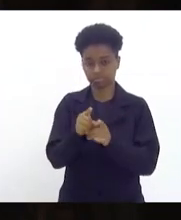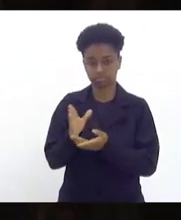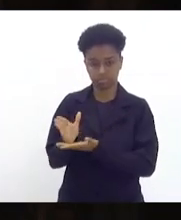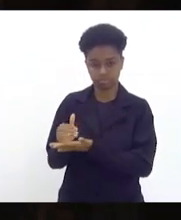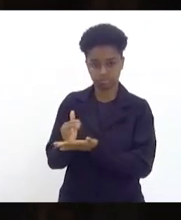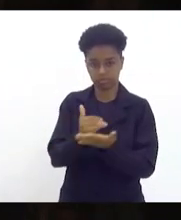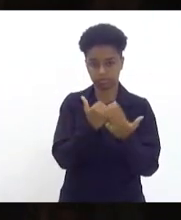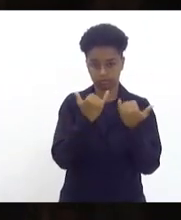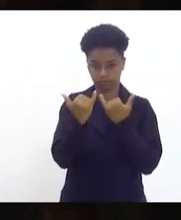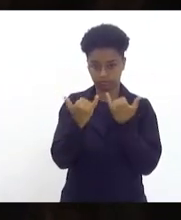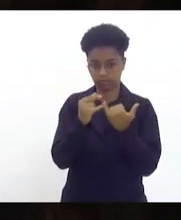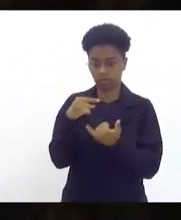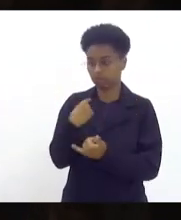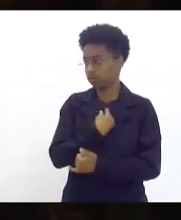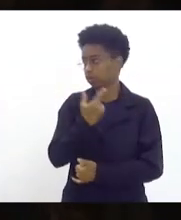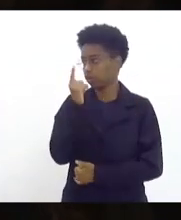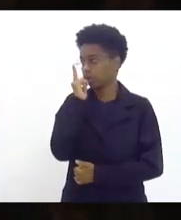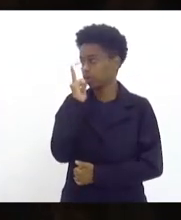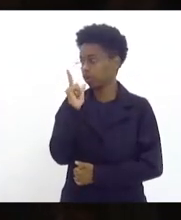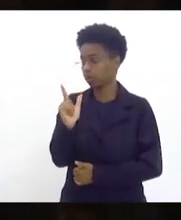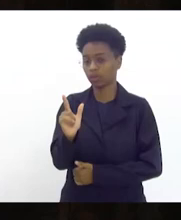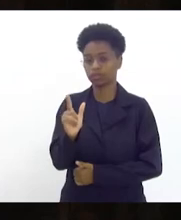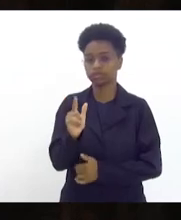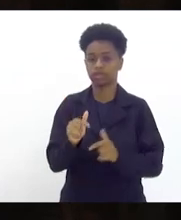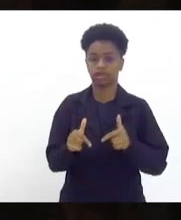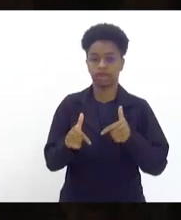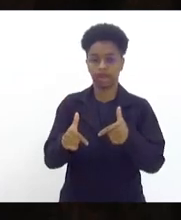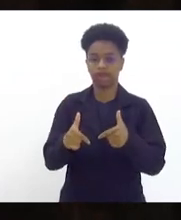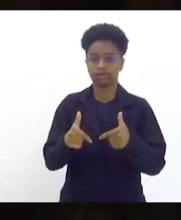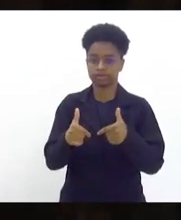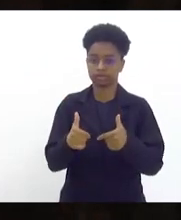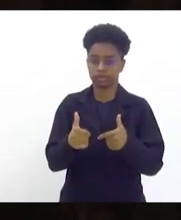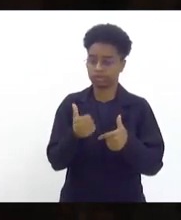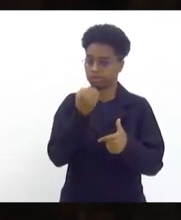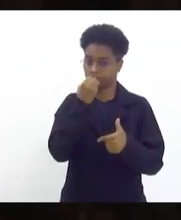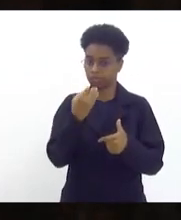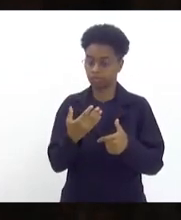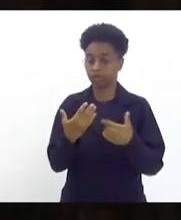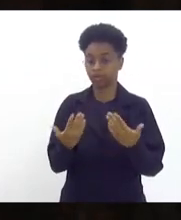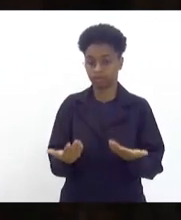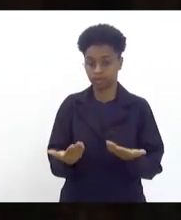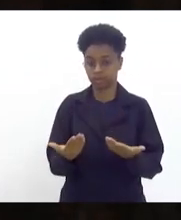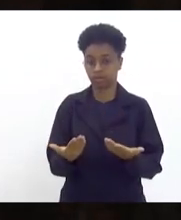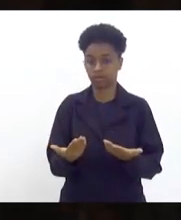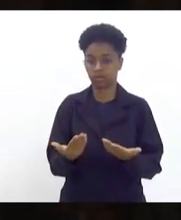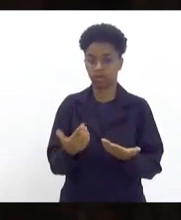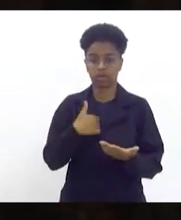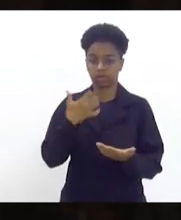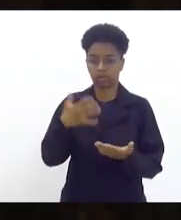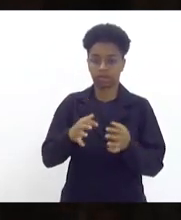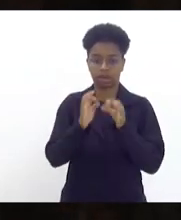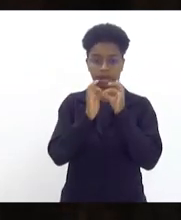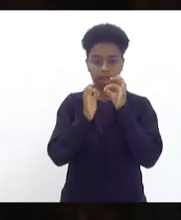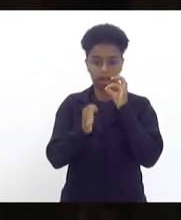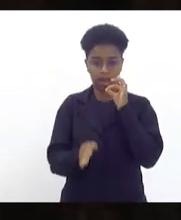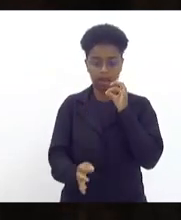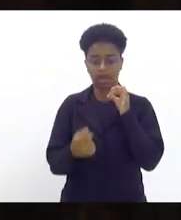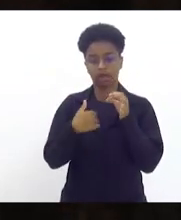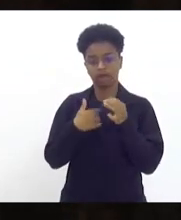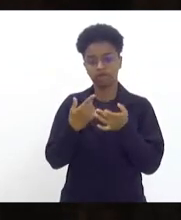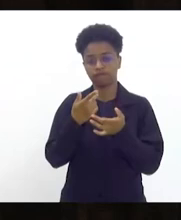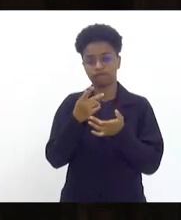para que a gente possa ter ali eh ações bem eficazes então sem querer me alongar mais eu quero realmente